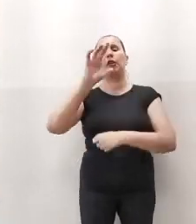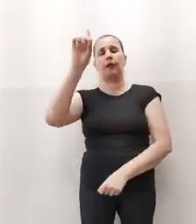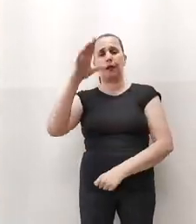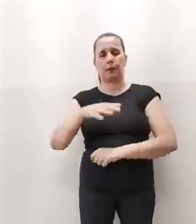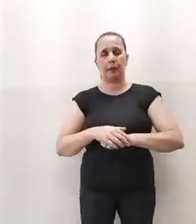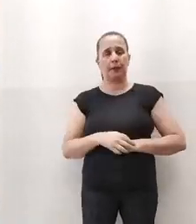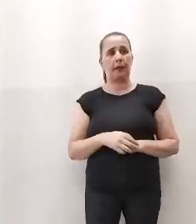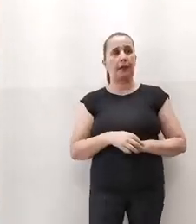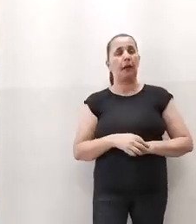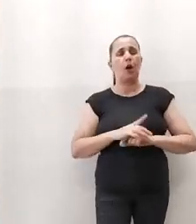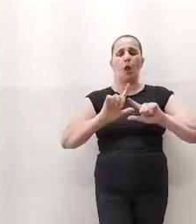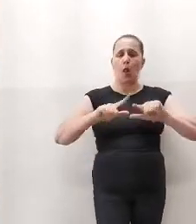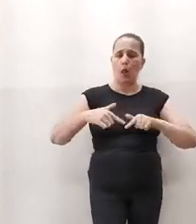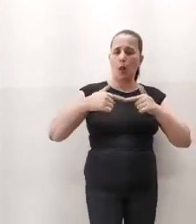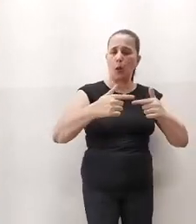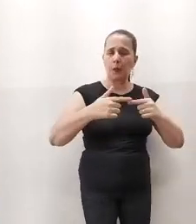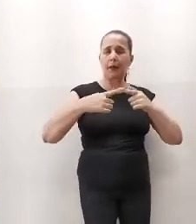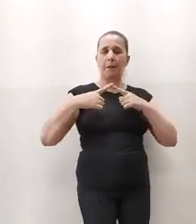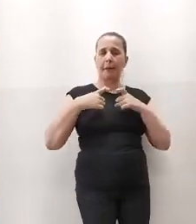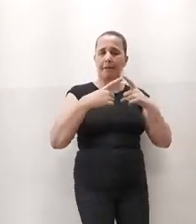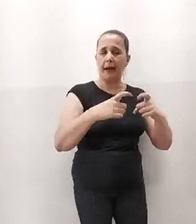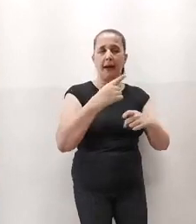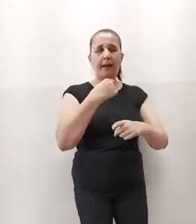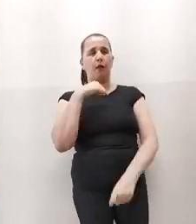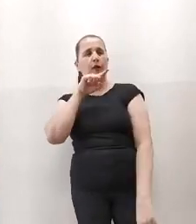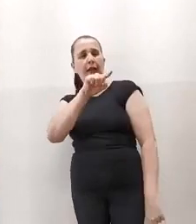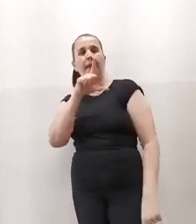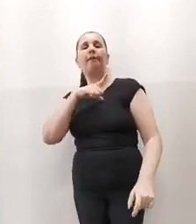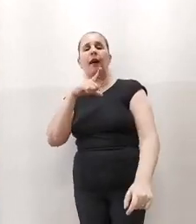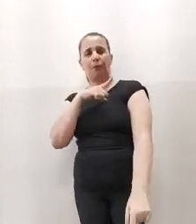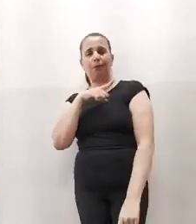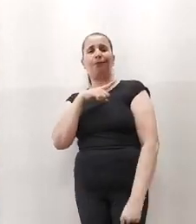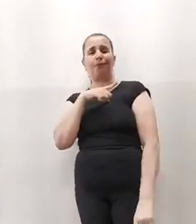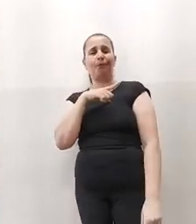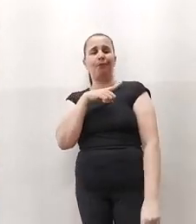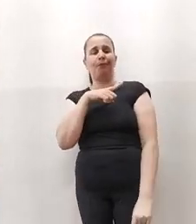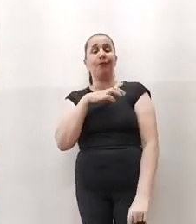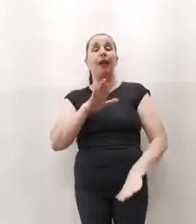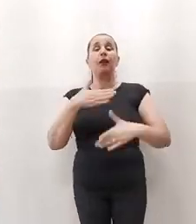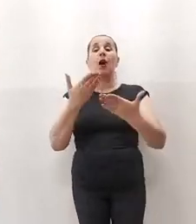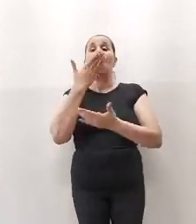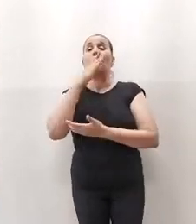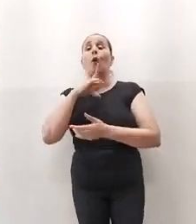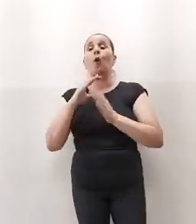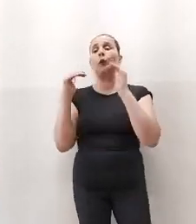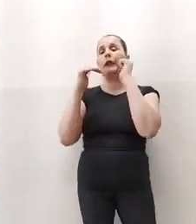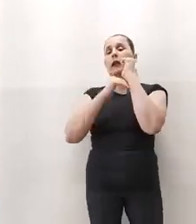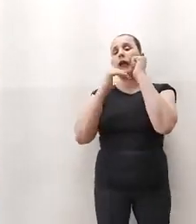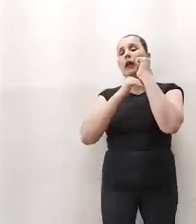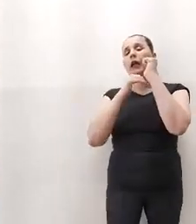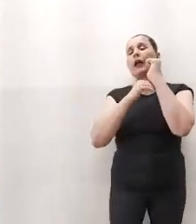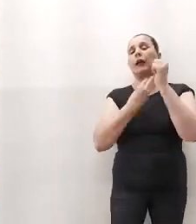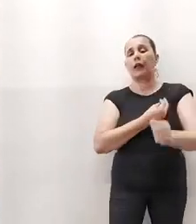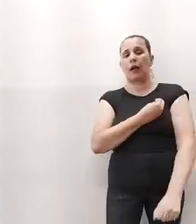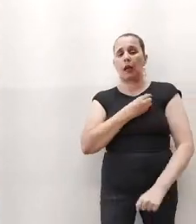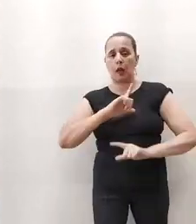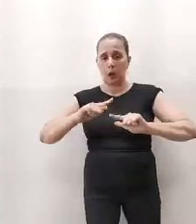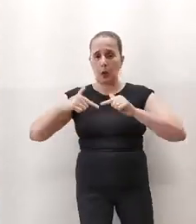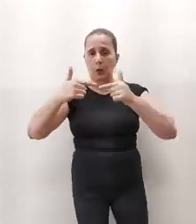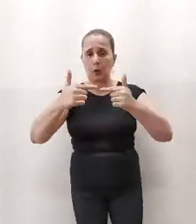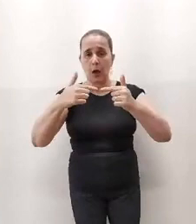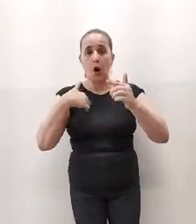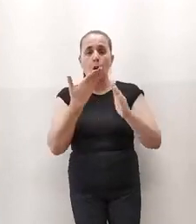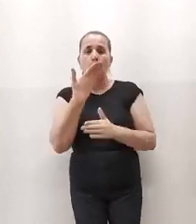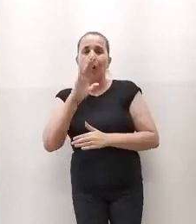Luta, irmão, batalha, eu e você temos. Agora, qual era o segredo dessas lutas? Qual era o segredo